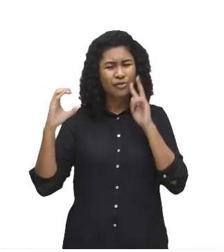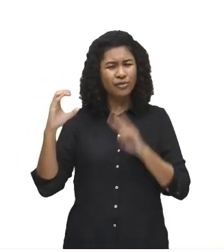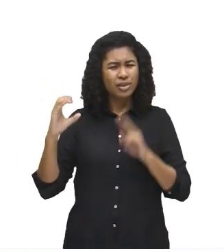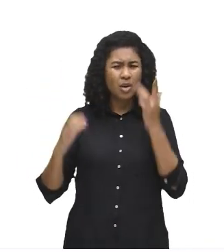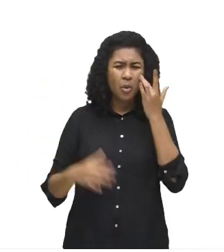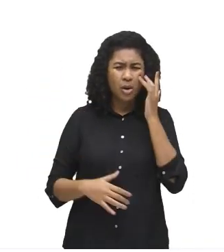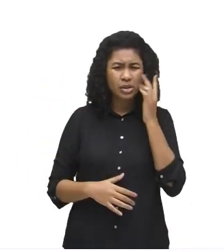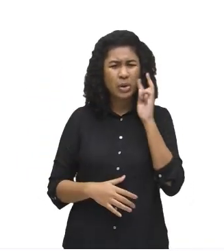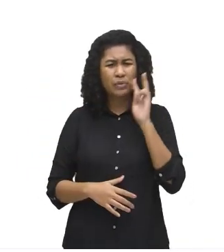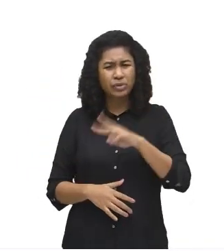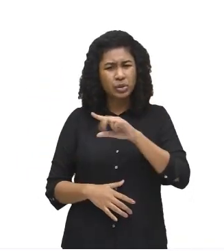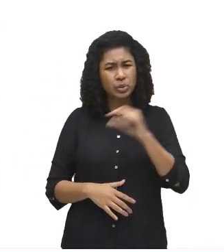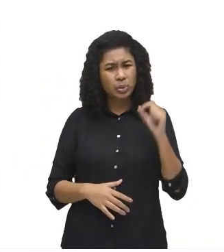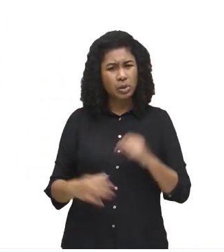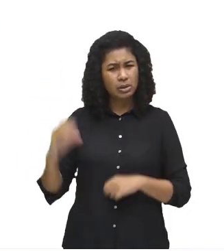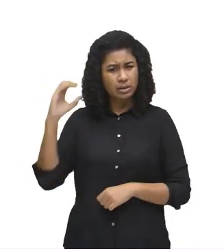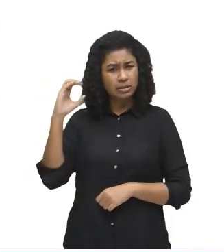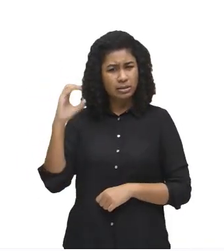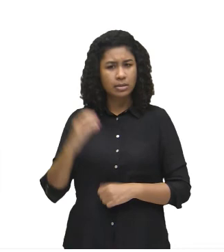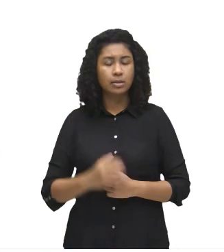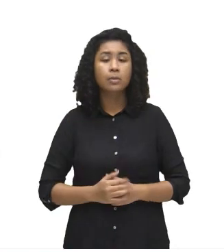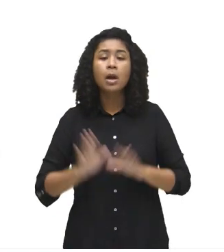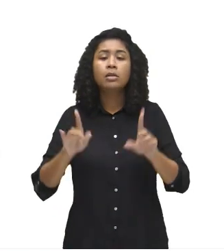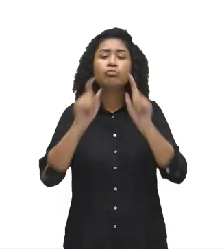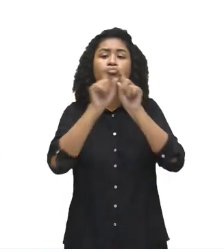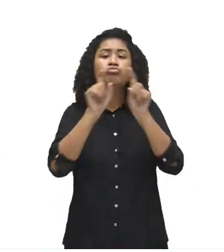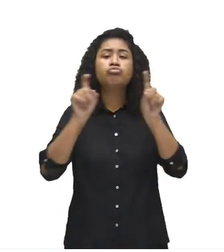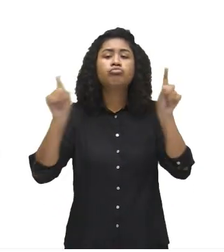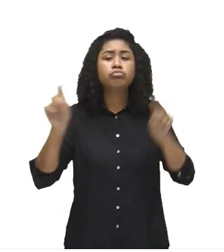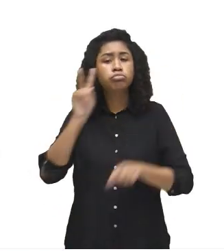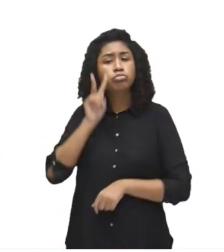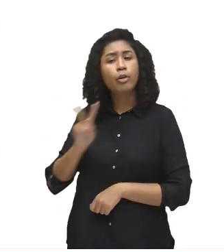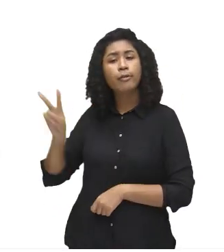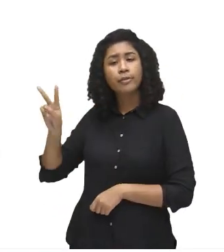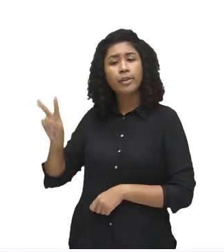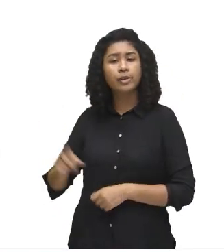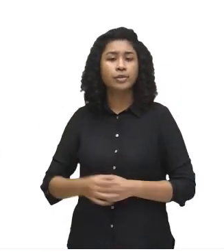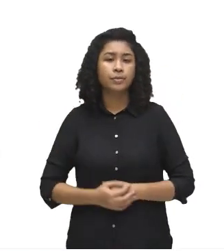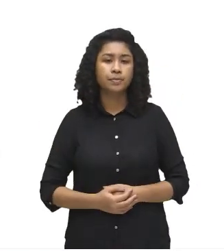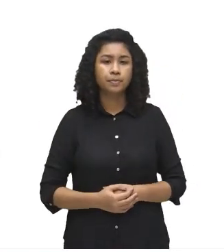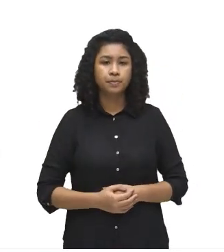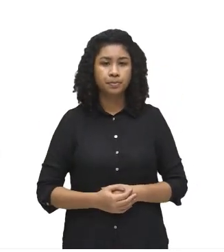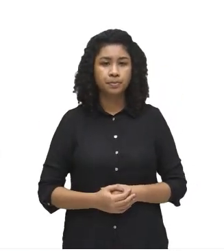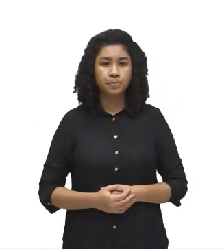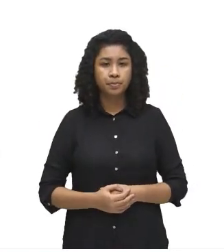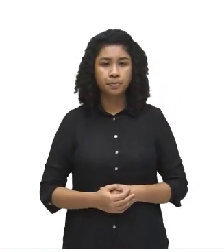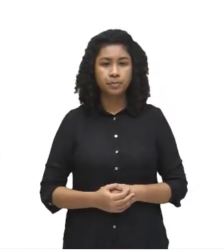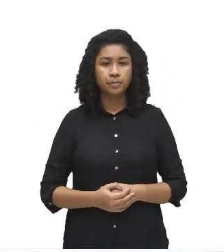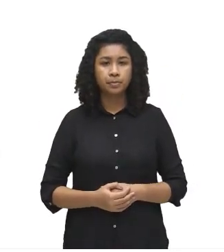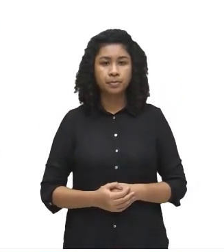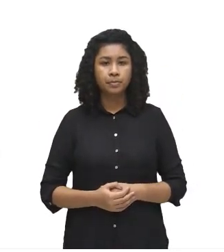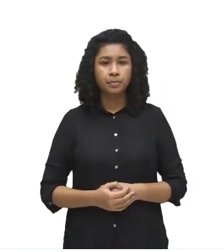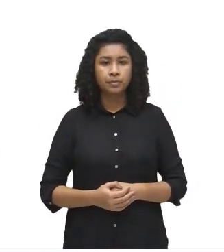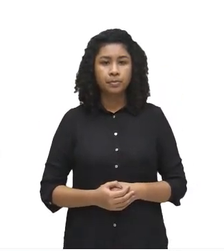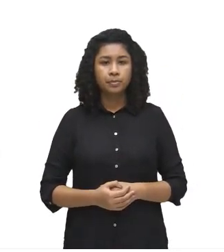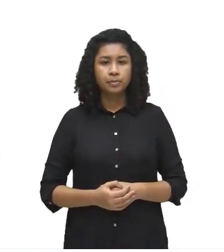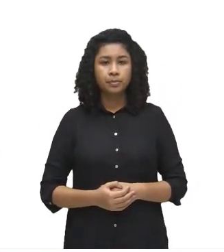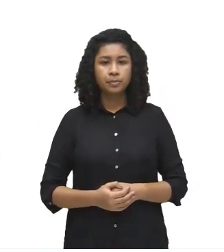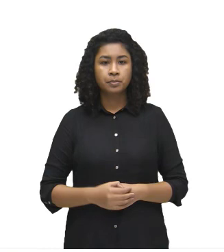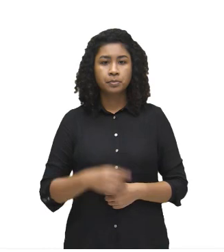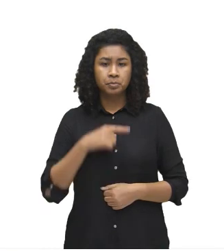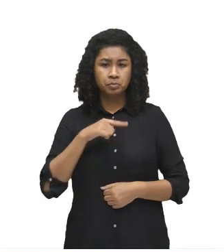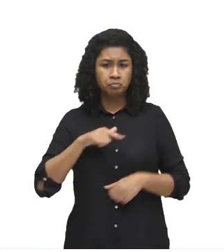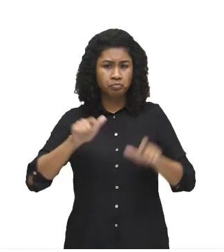olha aí, ó, olha aí. Observe a tirinha, né? Nós temos um espaço, né? Um espaço, olha aí o